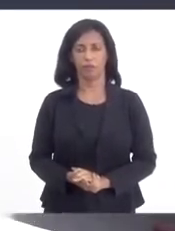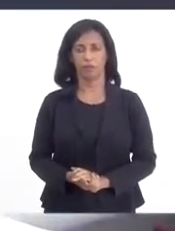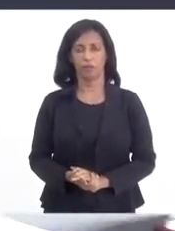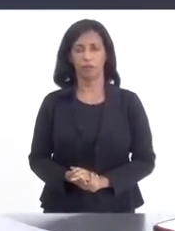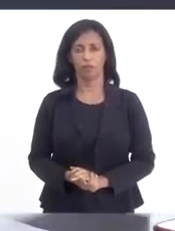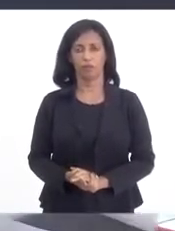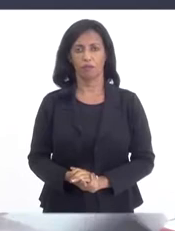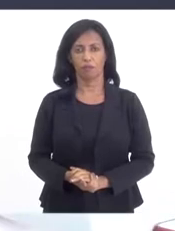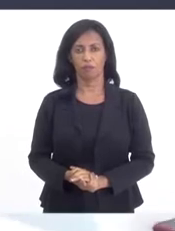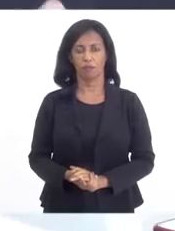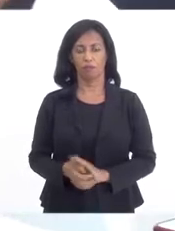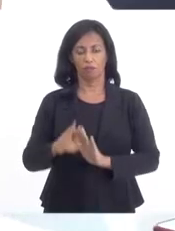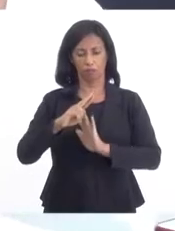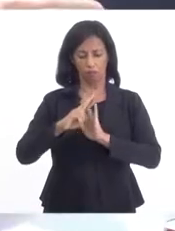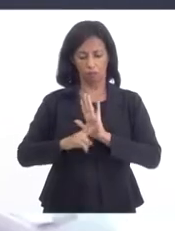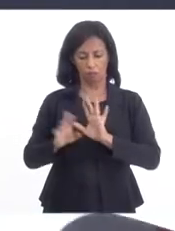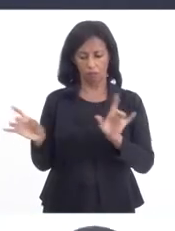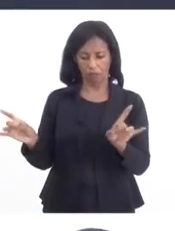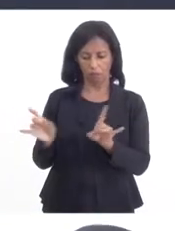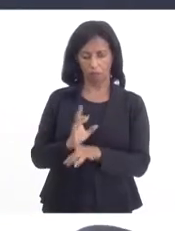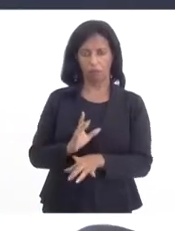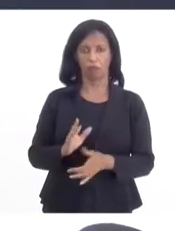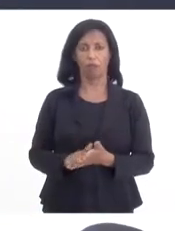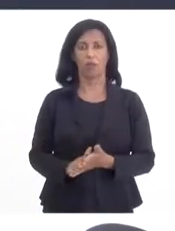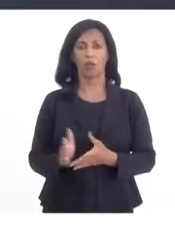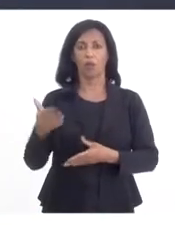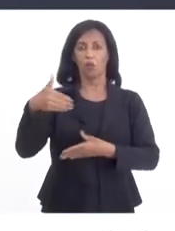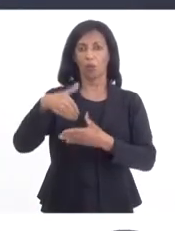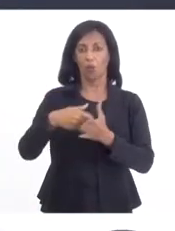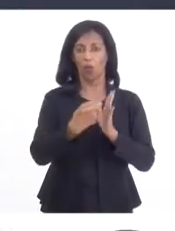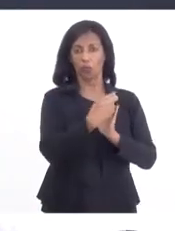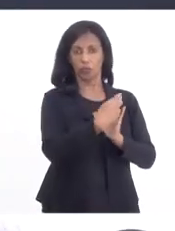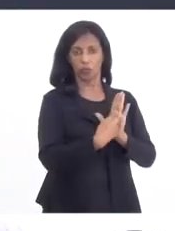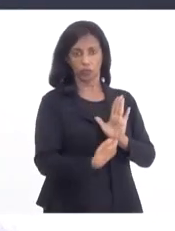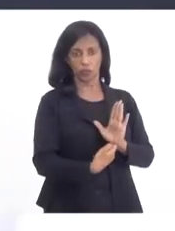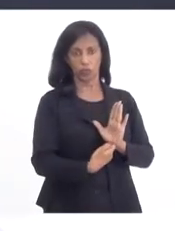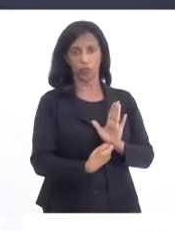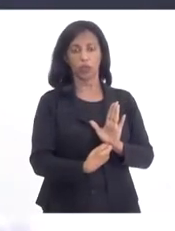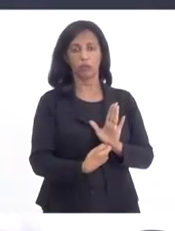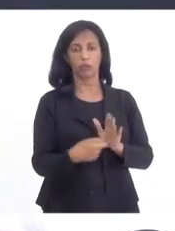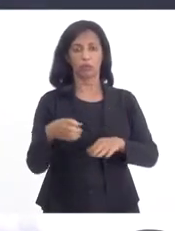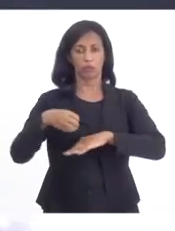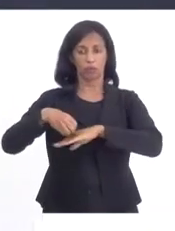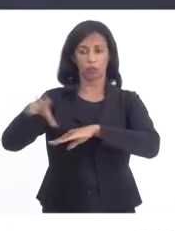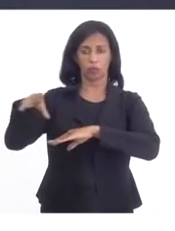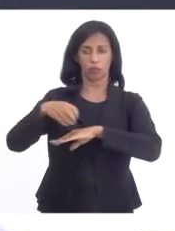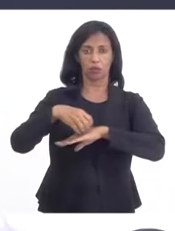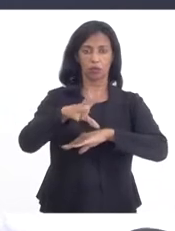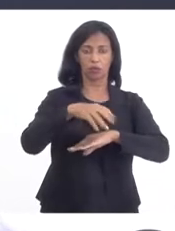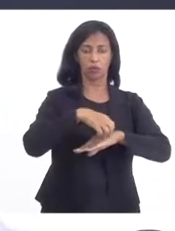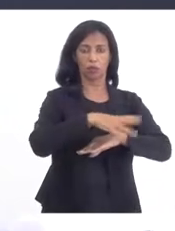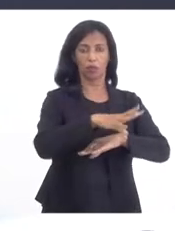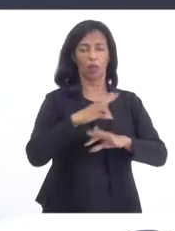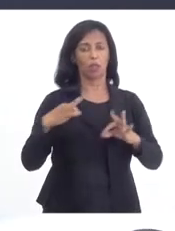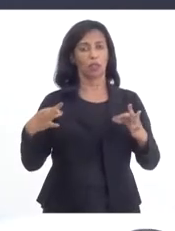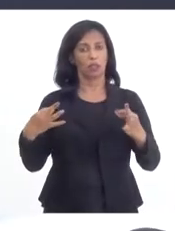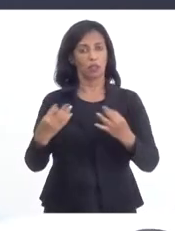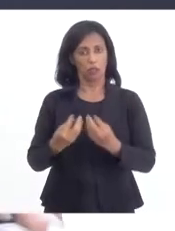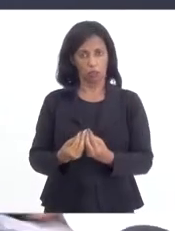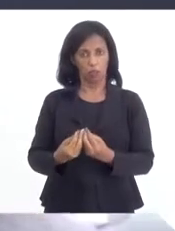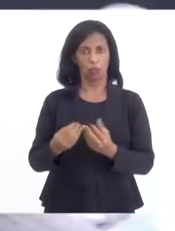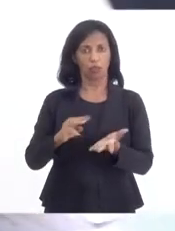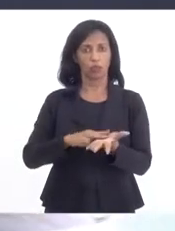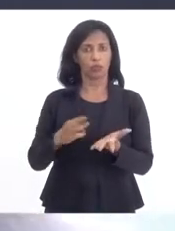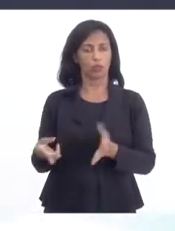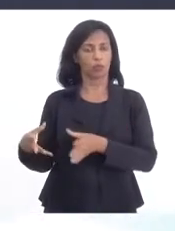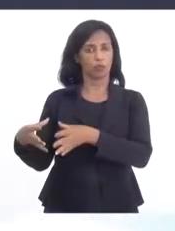Feito o relato, o voto escrito foi distribuído a todos e todos os membros